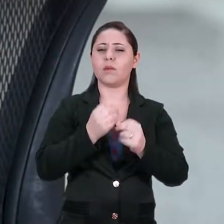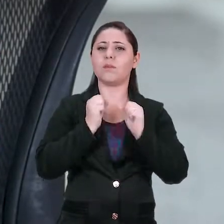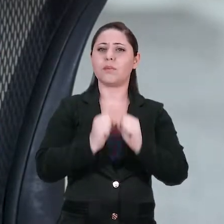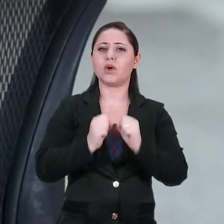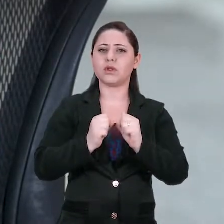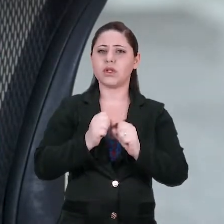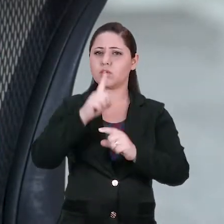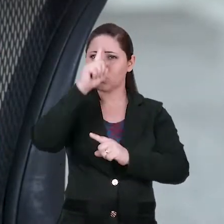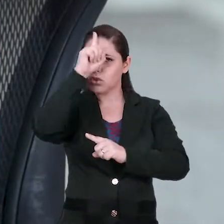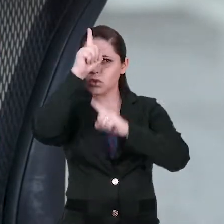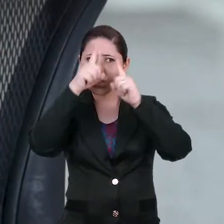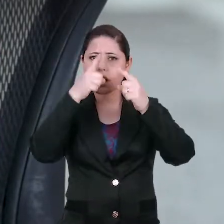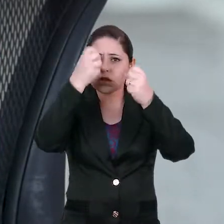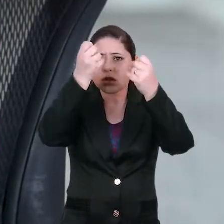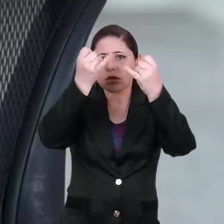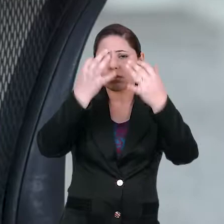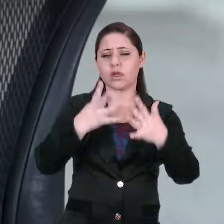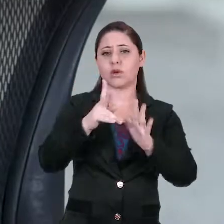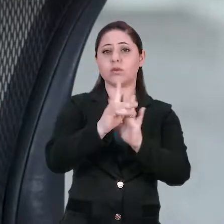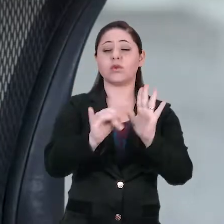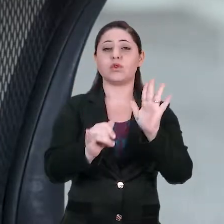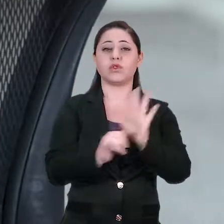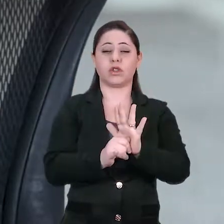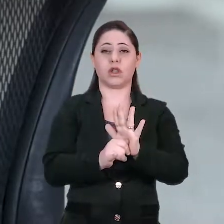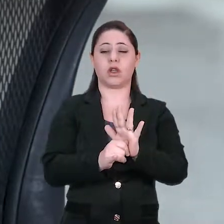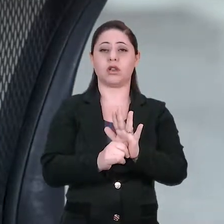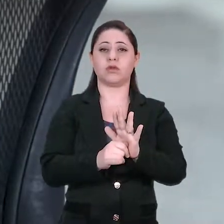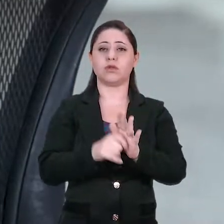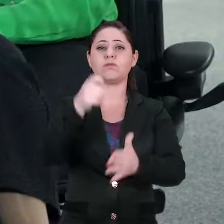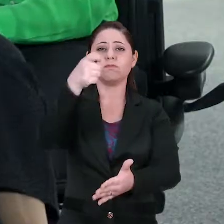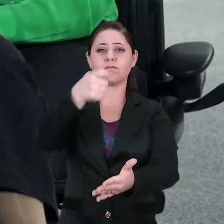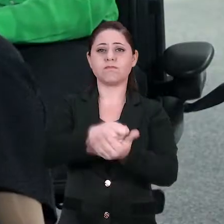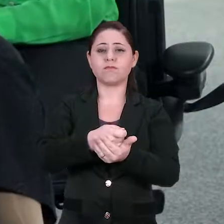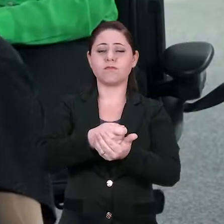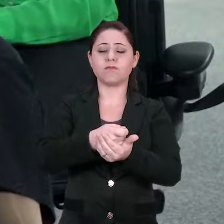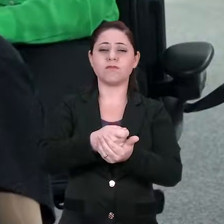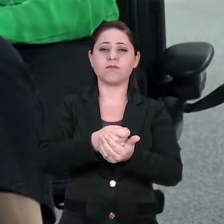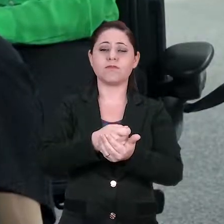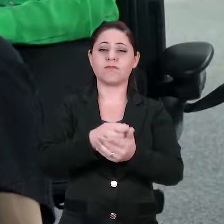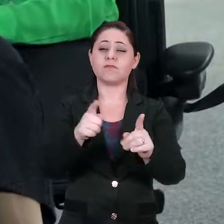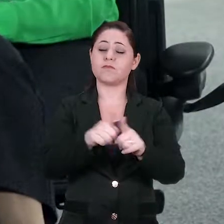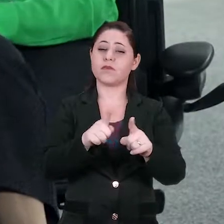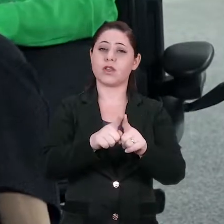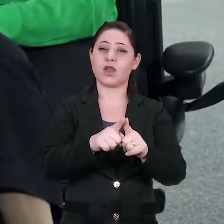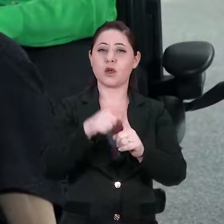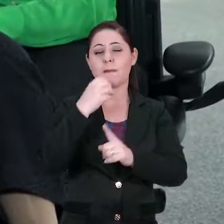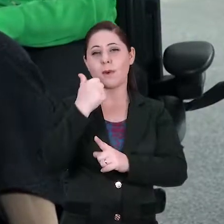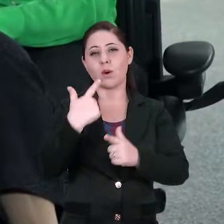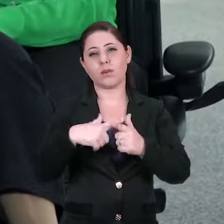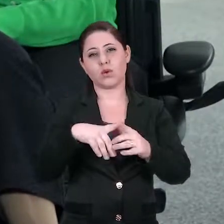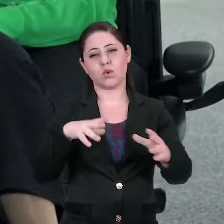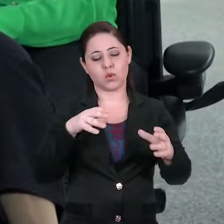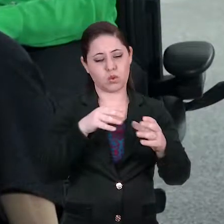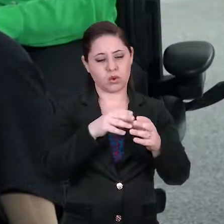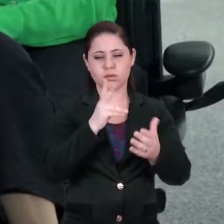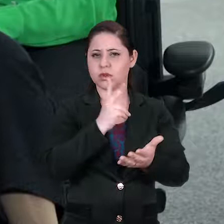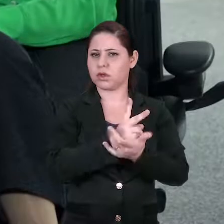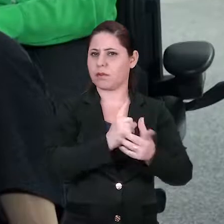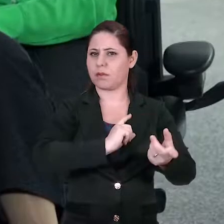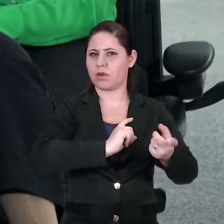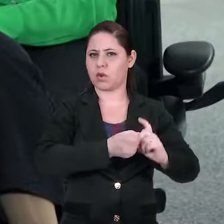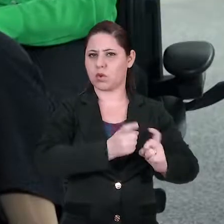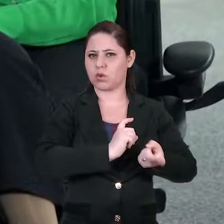ideias, principalmente os nossos projetos em execução. E foi muito bom isso. Foi uma turma que se reunia